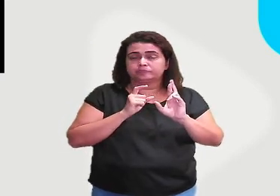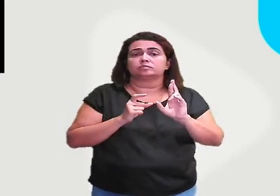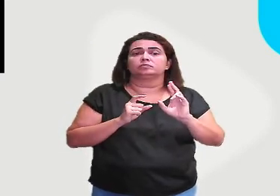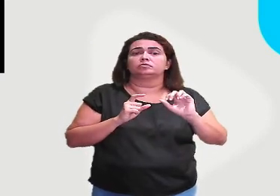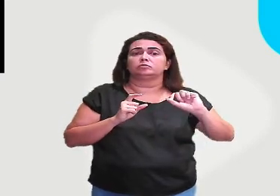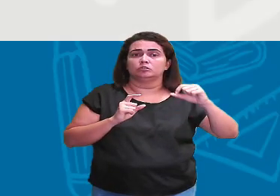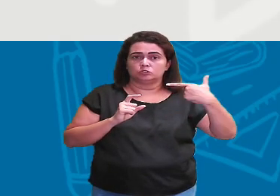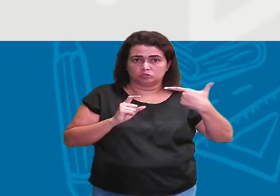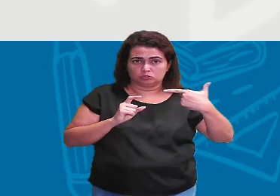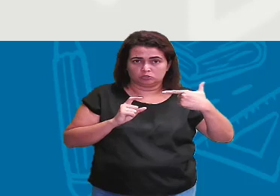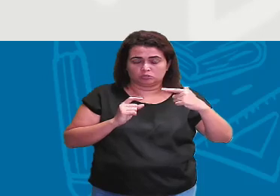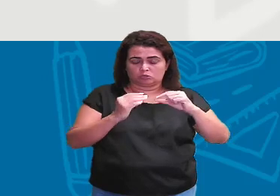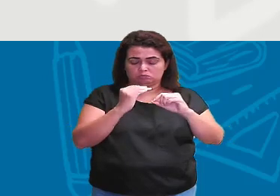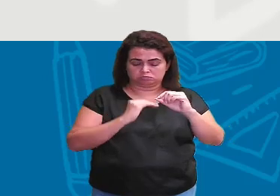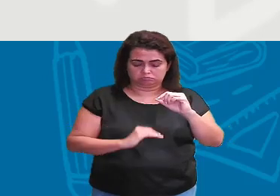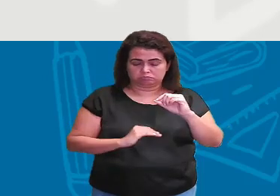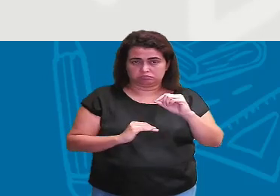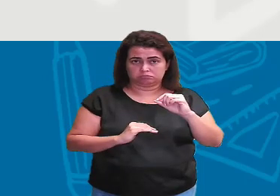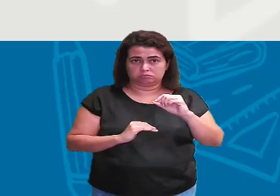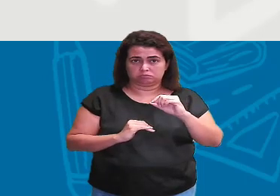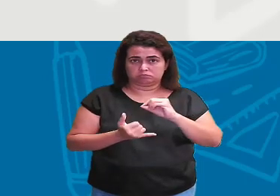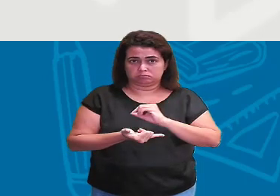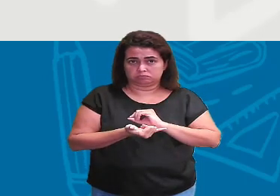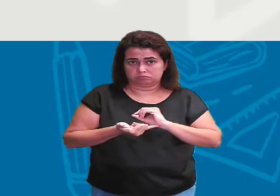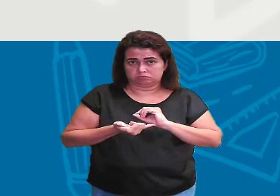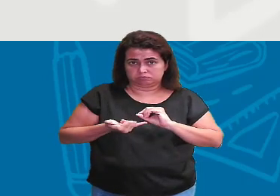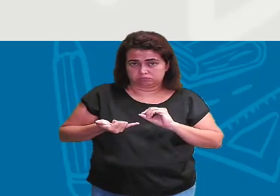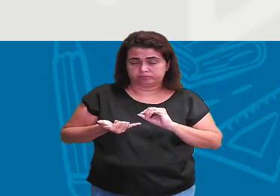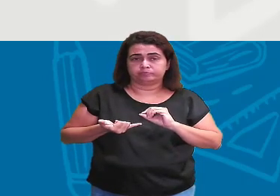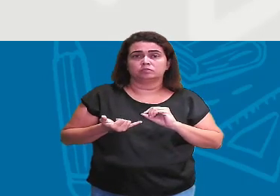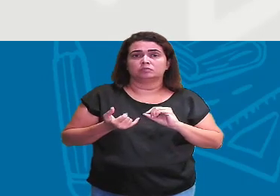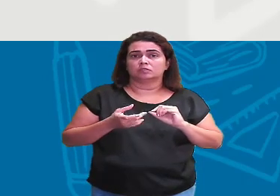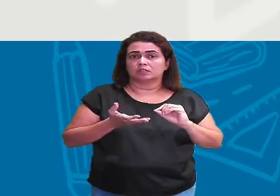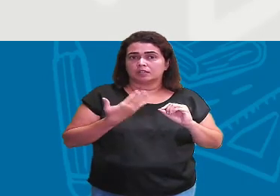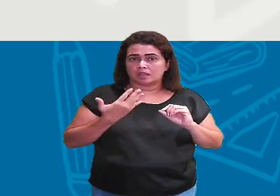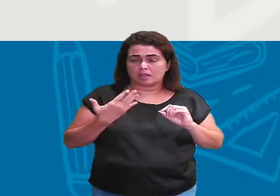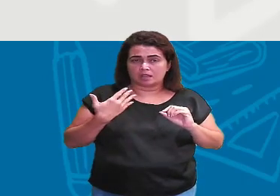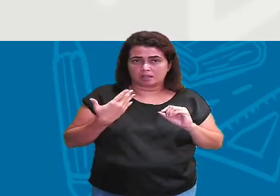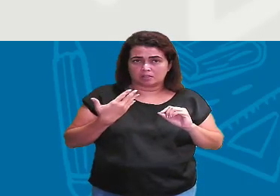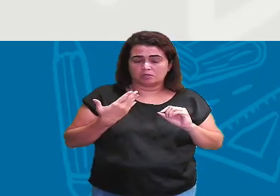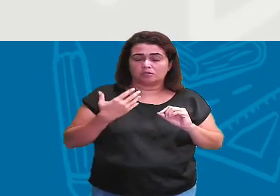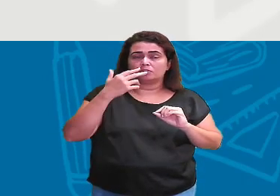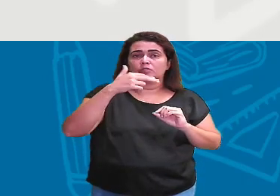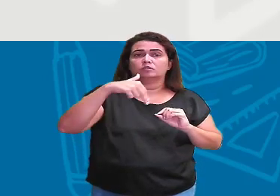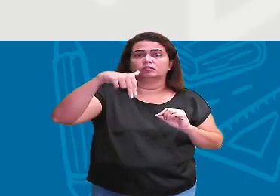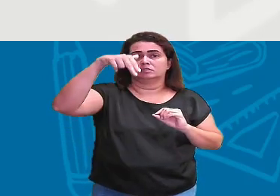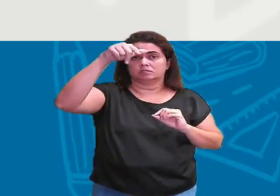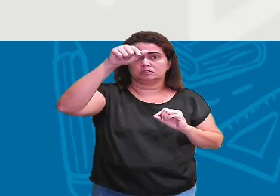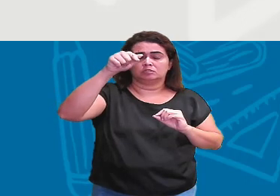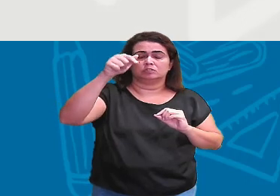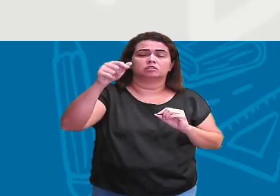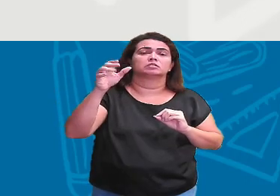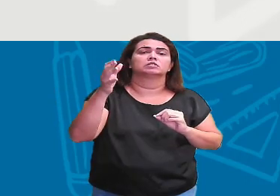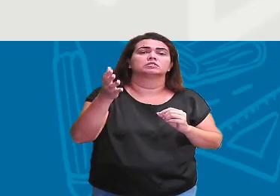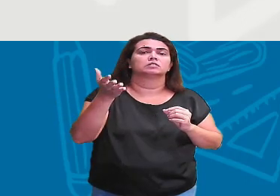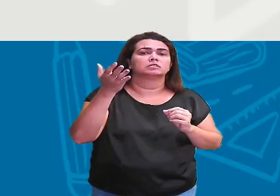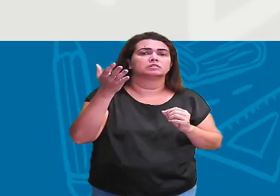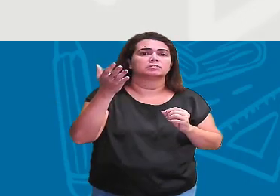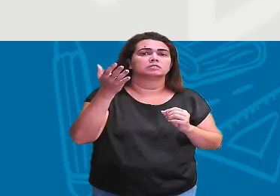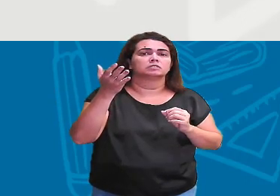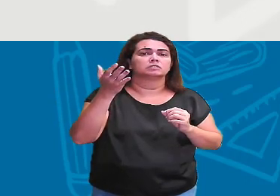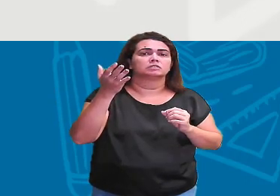maior no Trópico de Capricórnio, nós vamos ter o verão no hemisfério sul e o inverno no hemisfério norte.